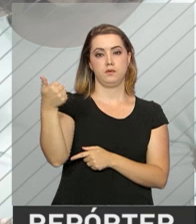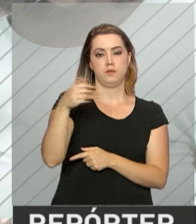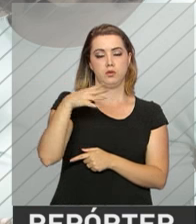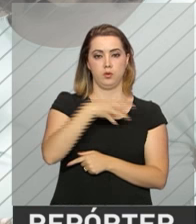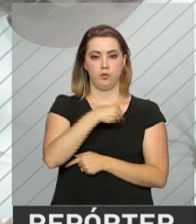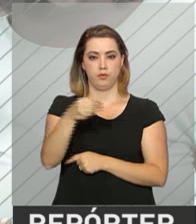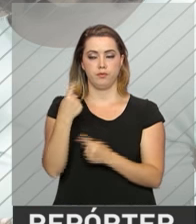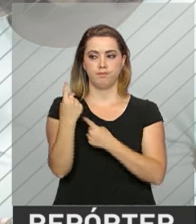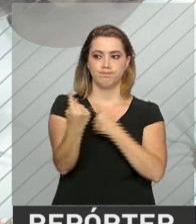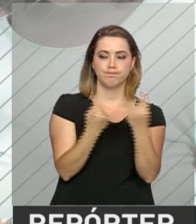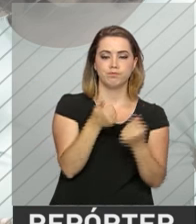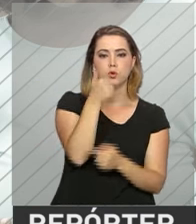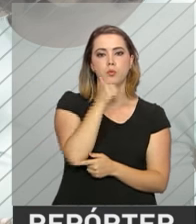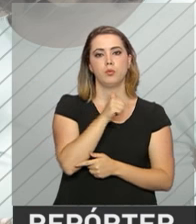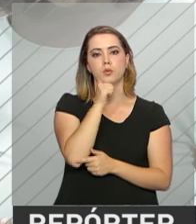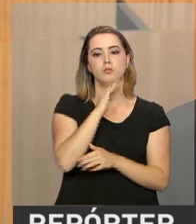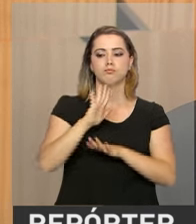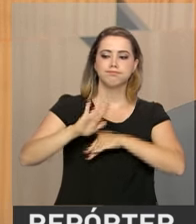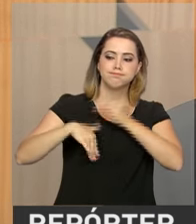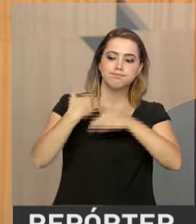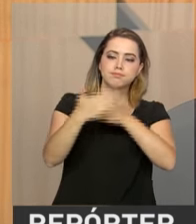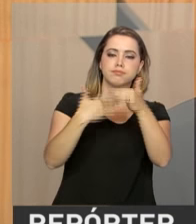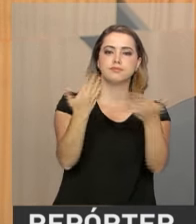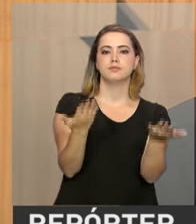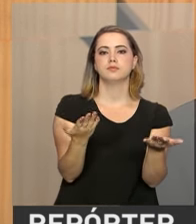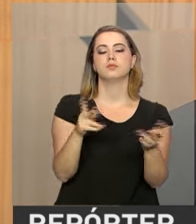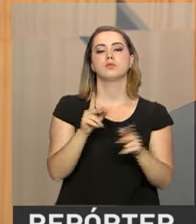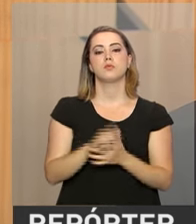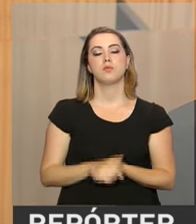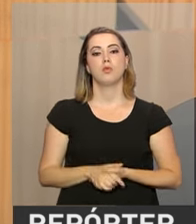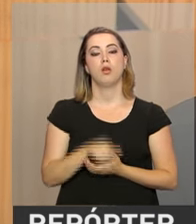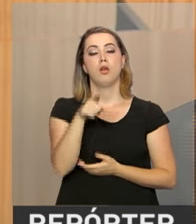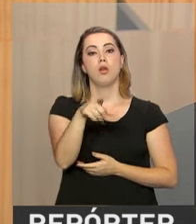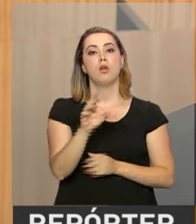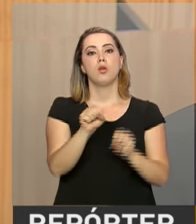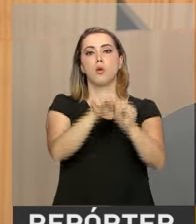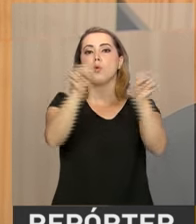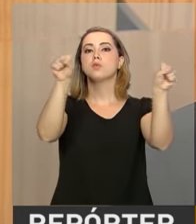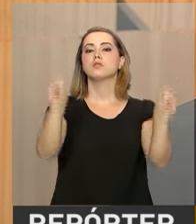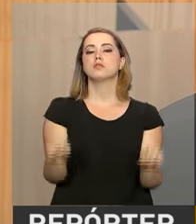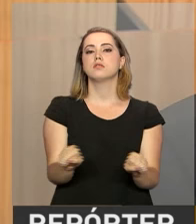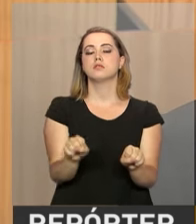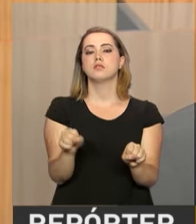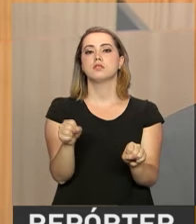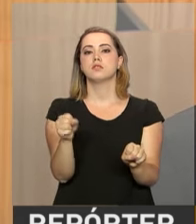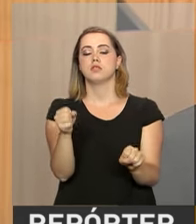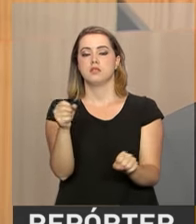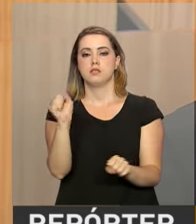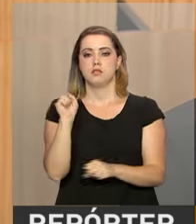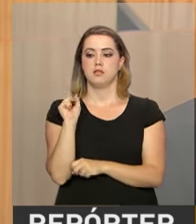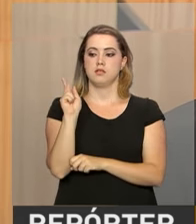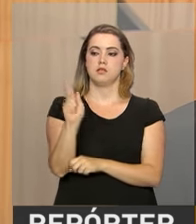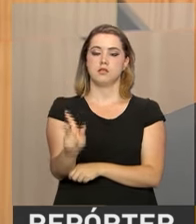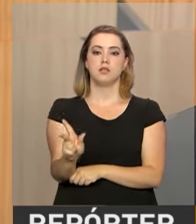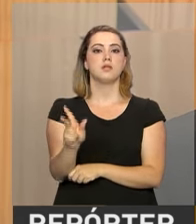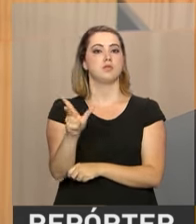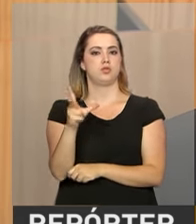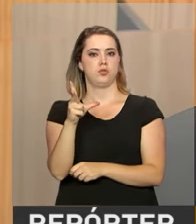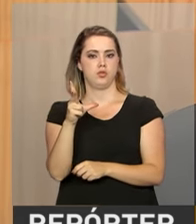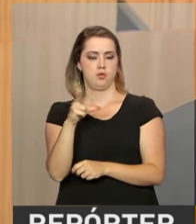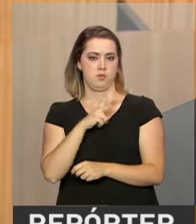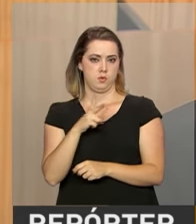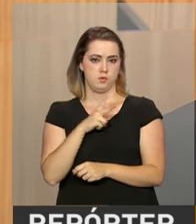que garante que a população continue crescendo quando o sistema de previdência privado no Brasil foi instituído lá nos anos